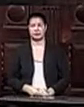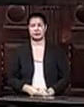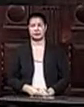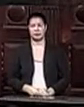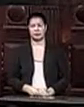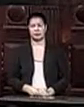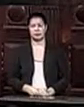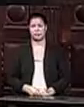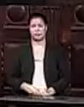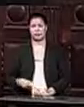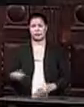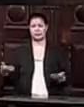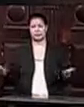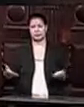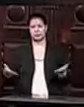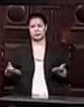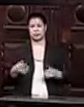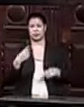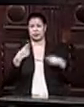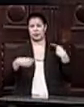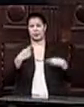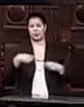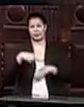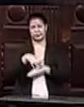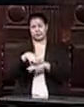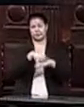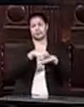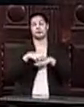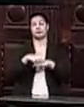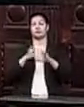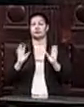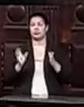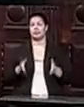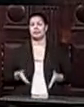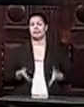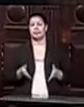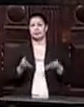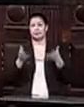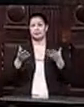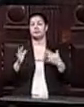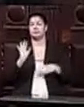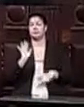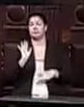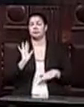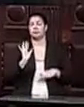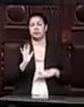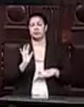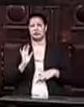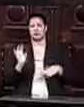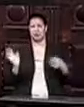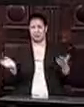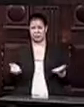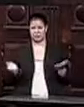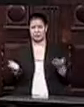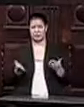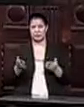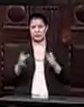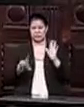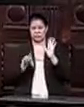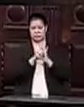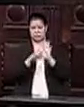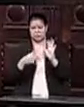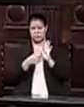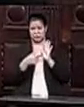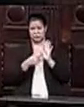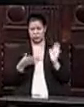da atual política de incentivos. O setor já é incentivado, mas este incentivo, segundo a legislação em